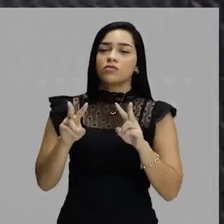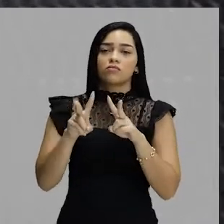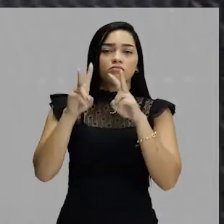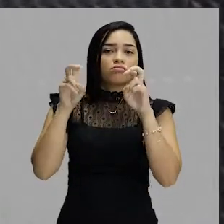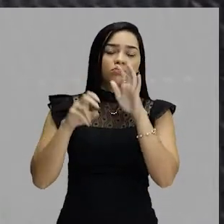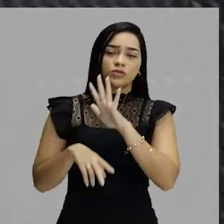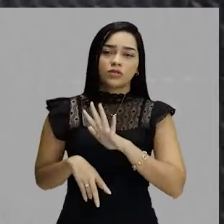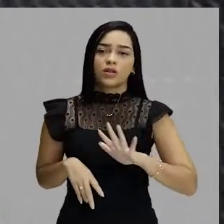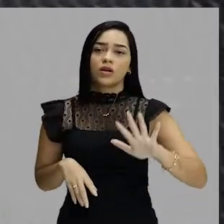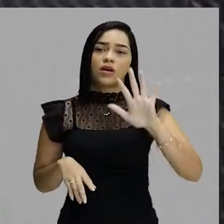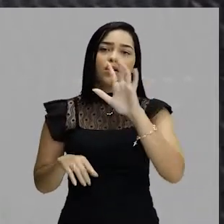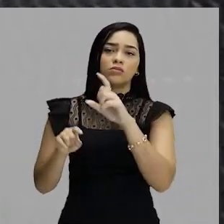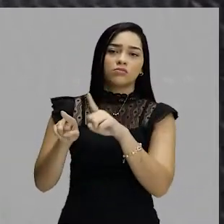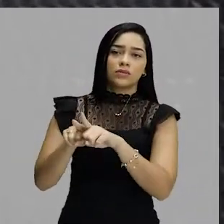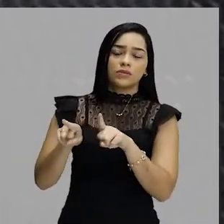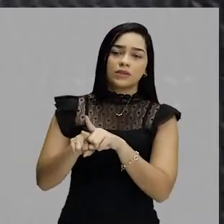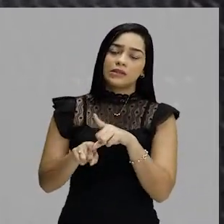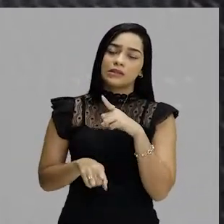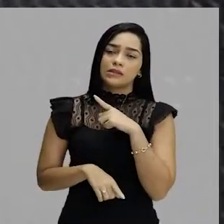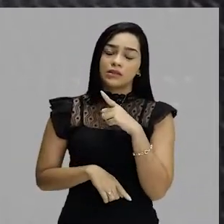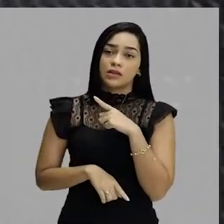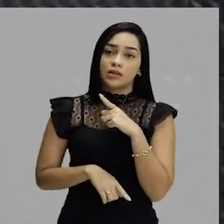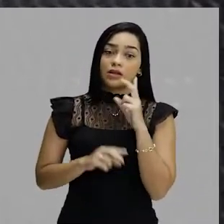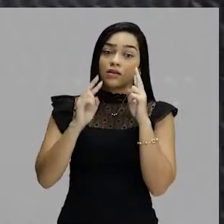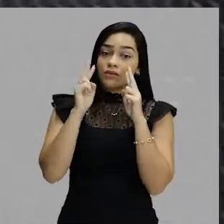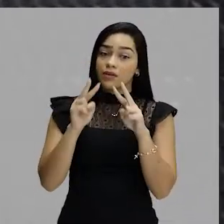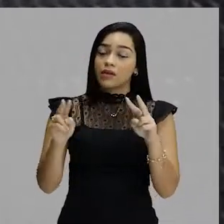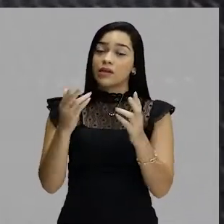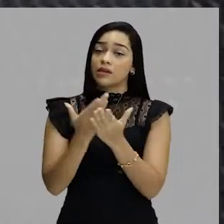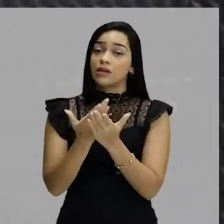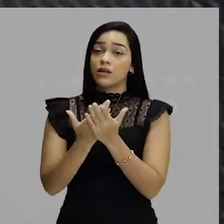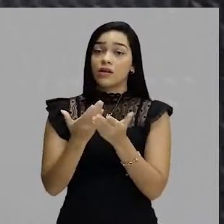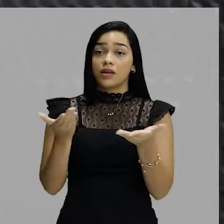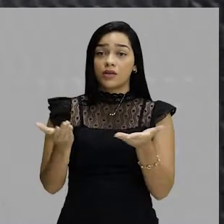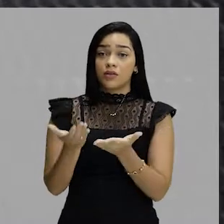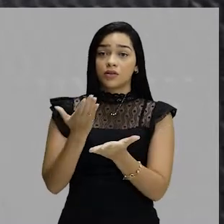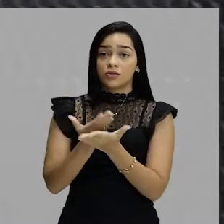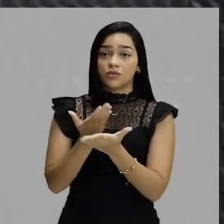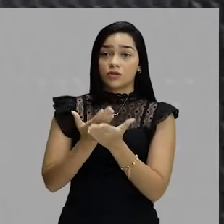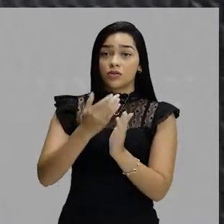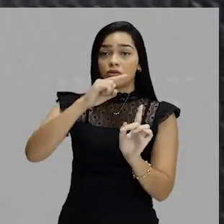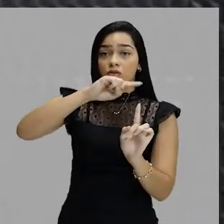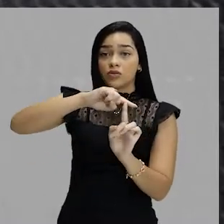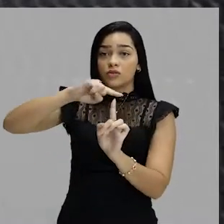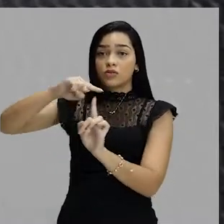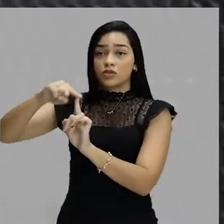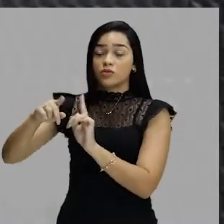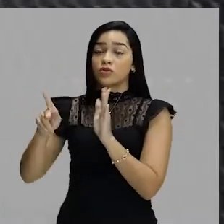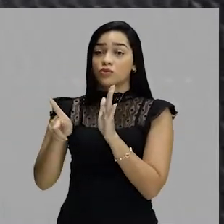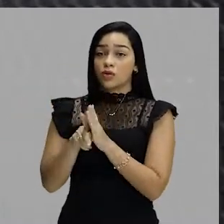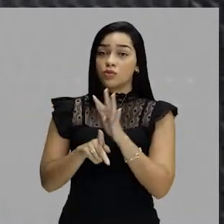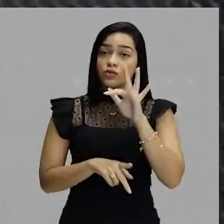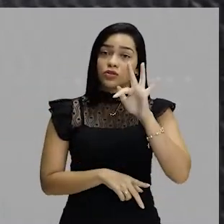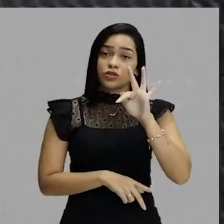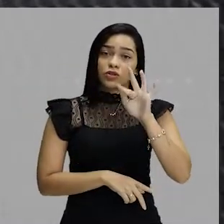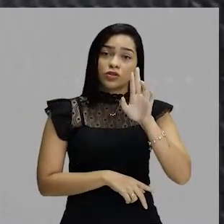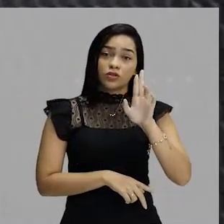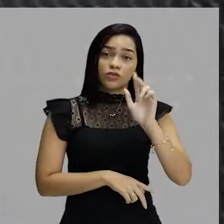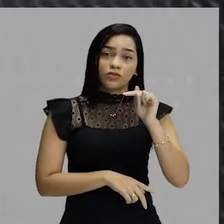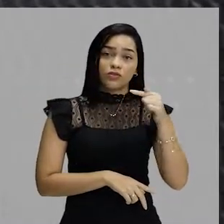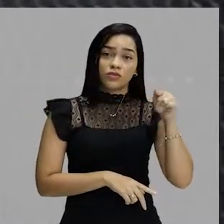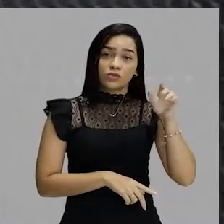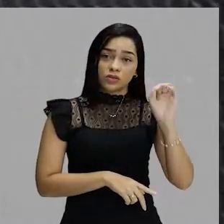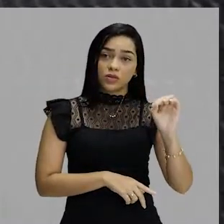forma geral, né? Quem acompanhou as aulas viu. E agora a gente vai estudar os tipos específicos de função. Tá? Na aula